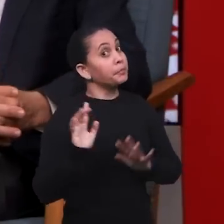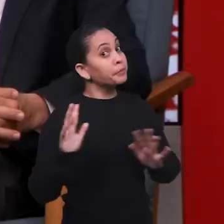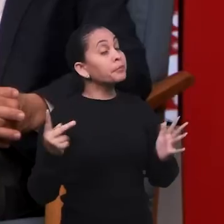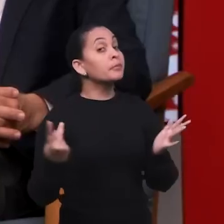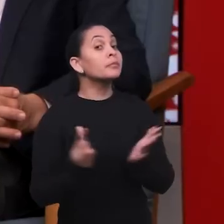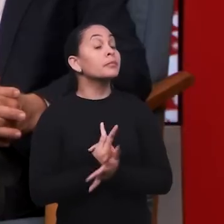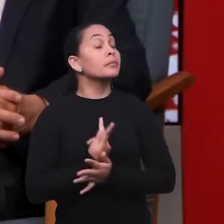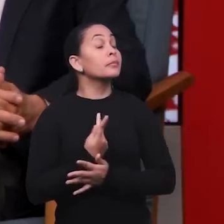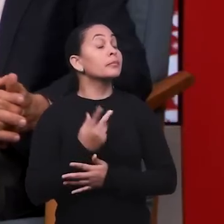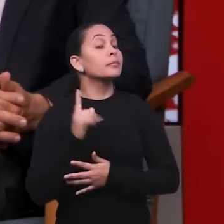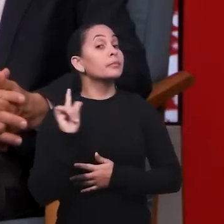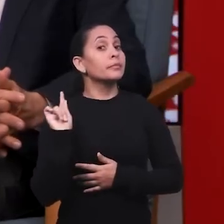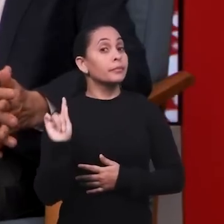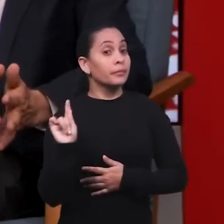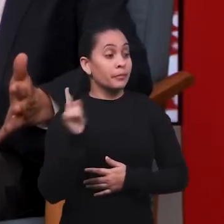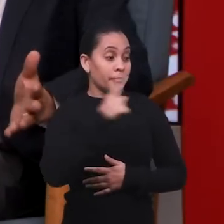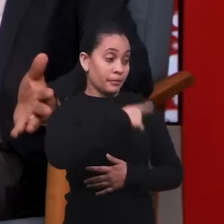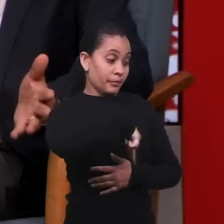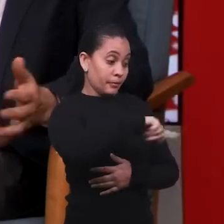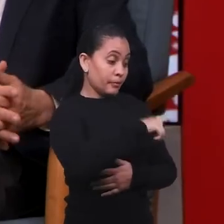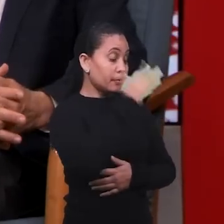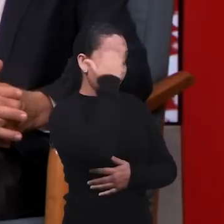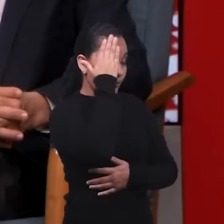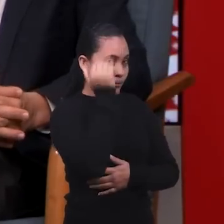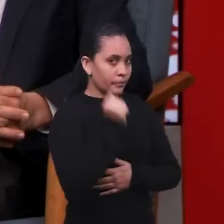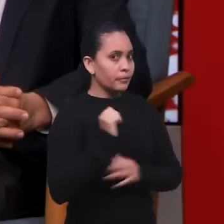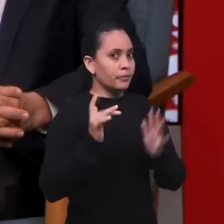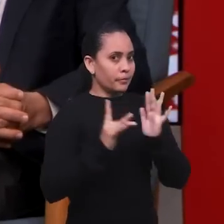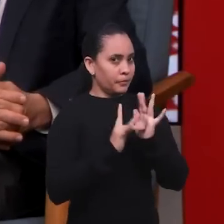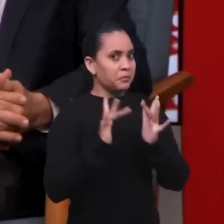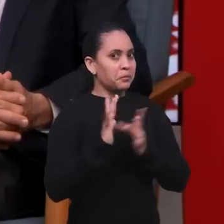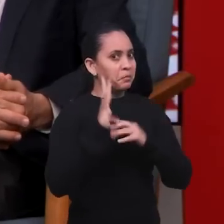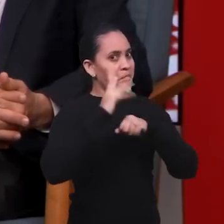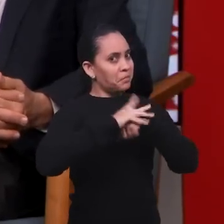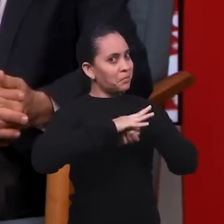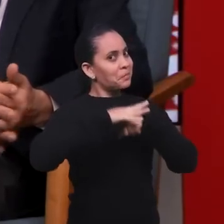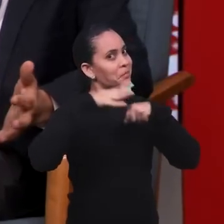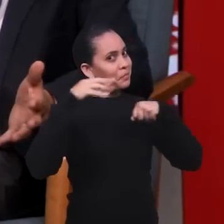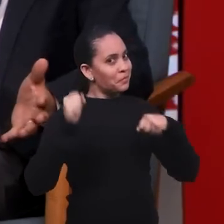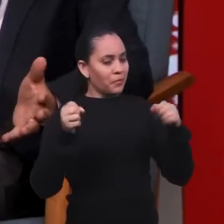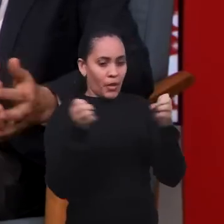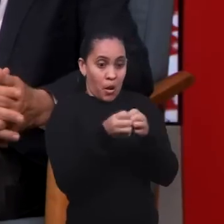Provavelmente já tinham ouvido falar daquilo que Jesus fazia,